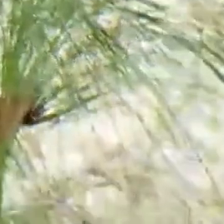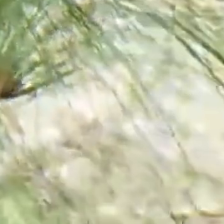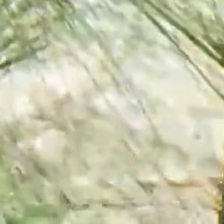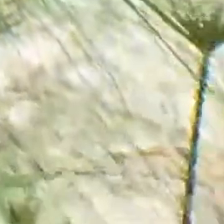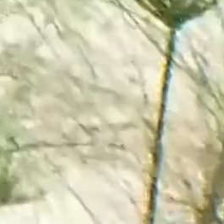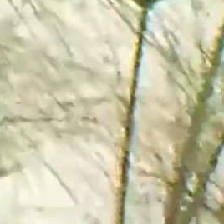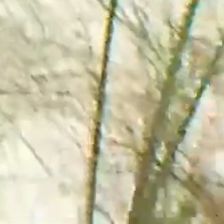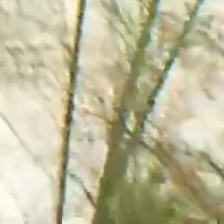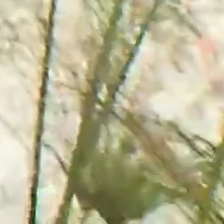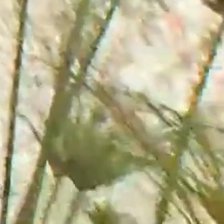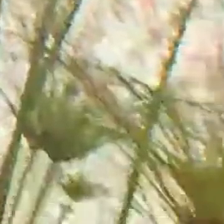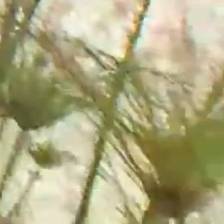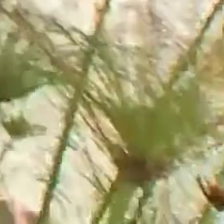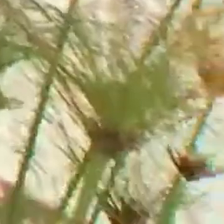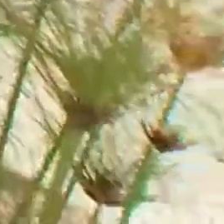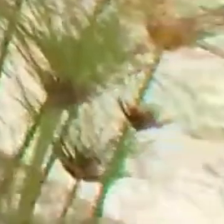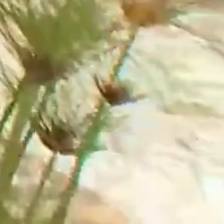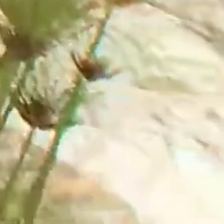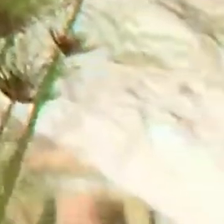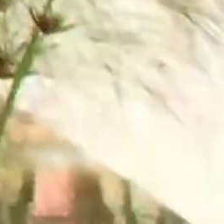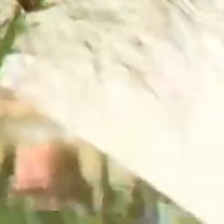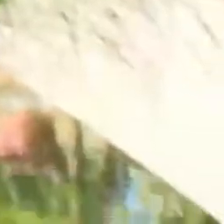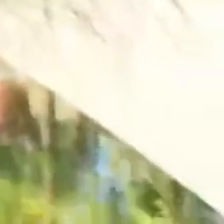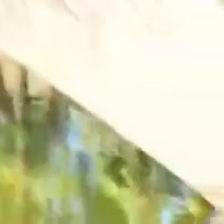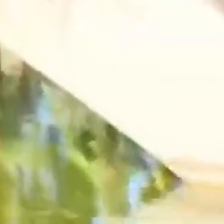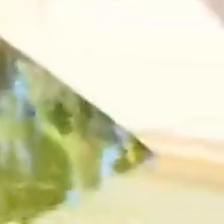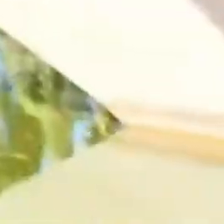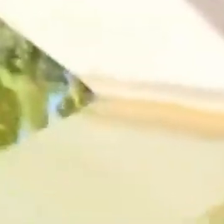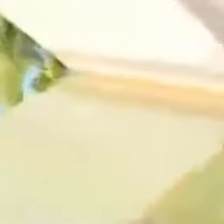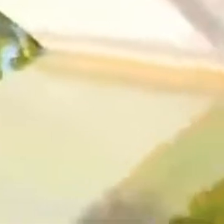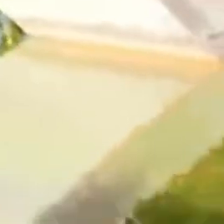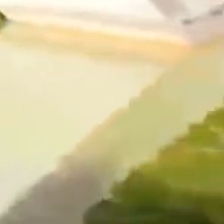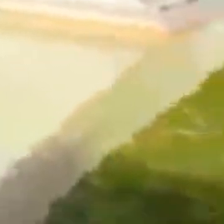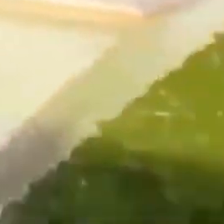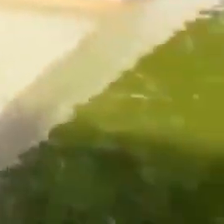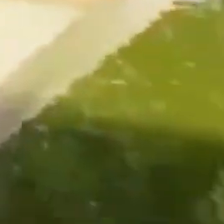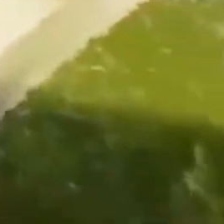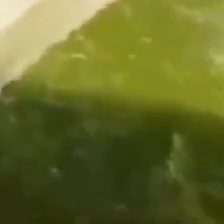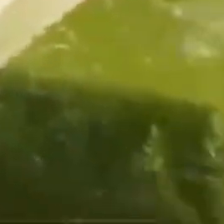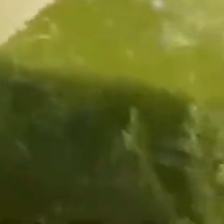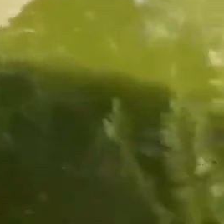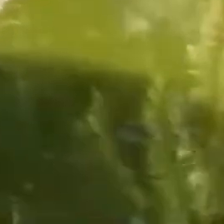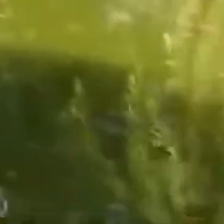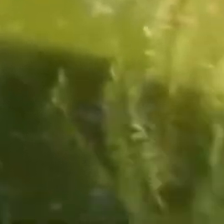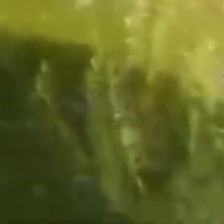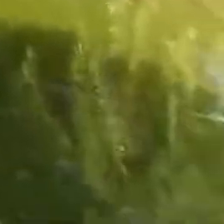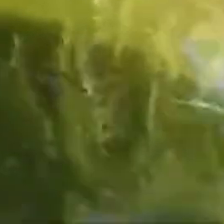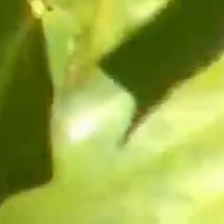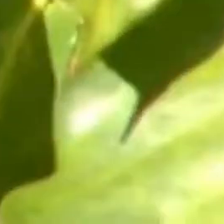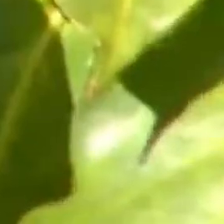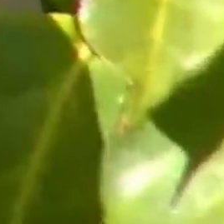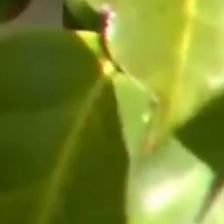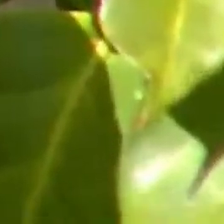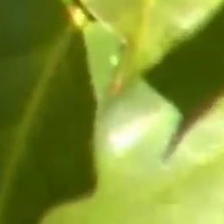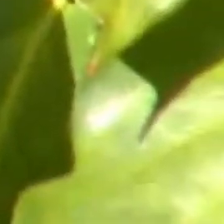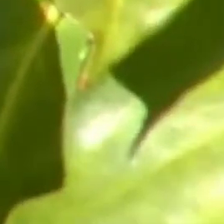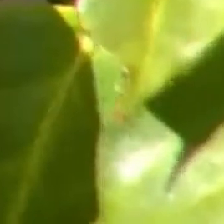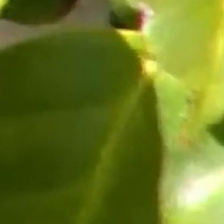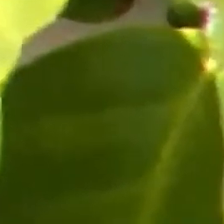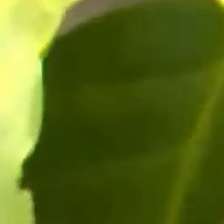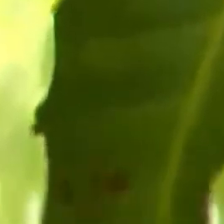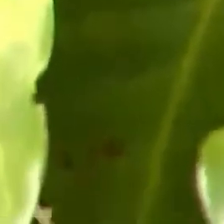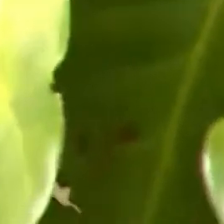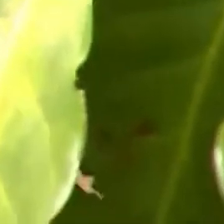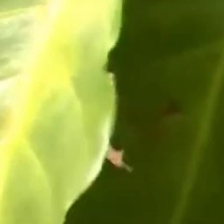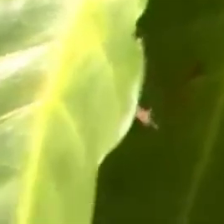é a cara do papiro, que dava origem ao que seriam as folhas para escrita no Egito Antigo. O fruto do café